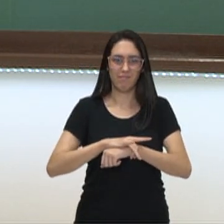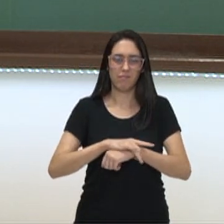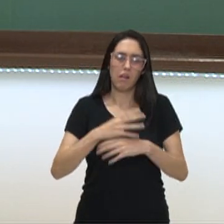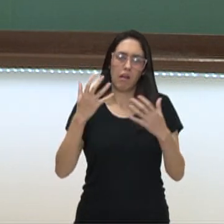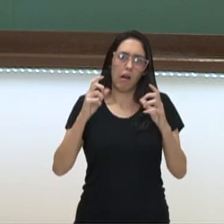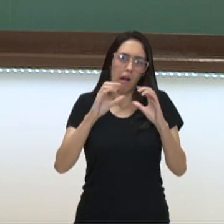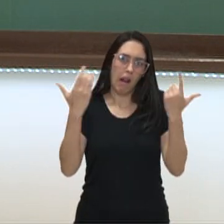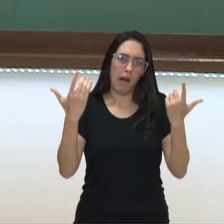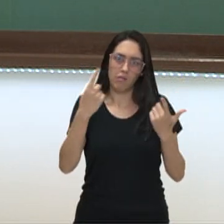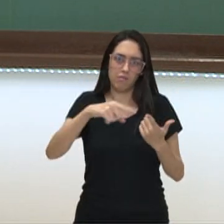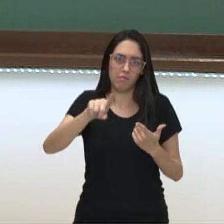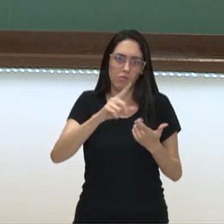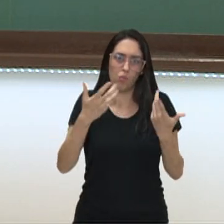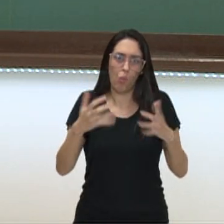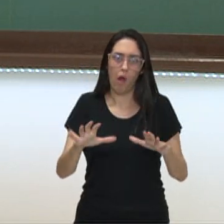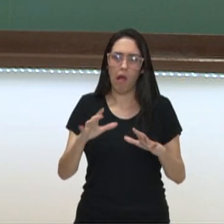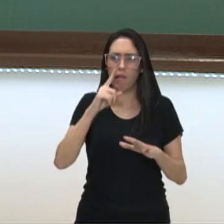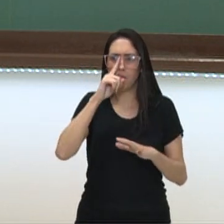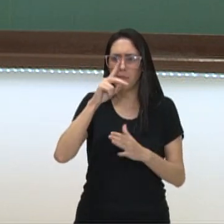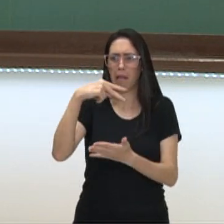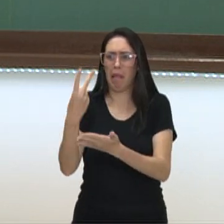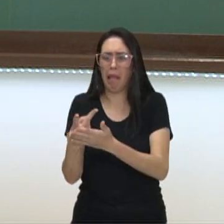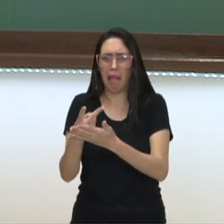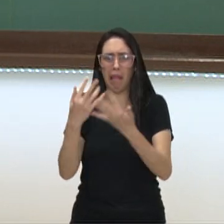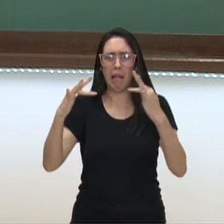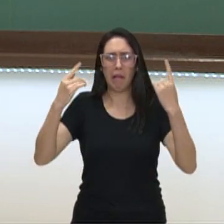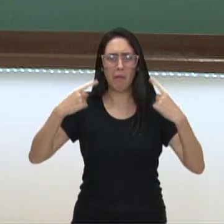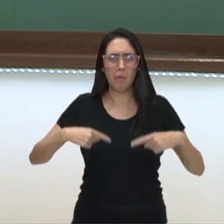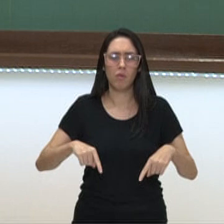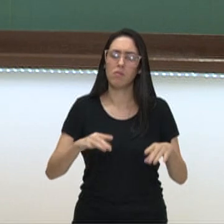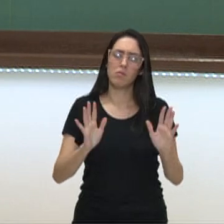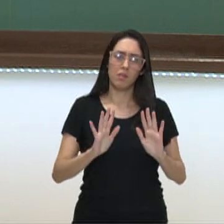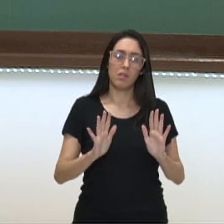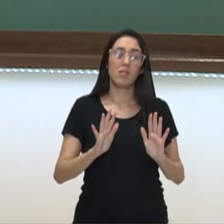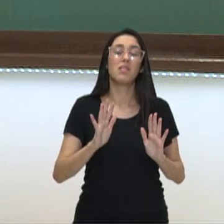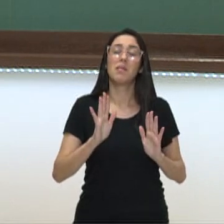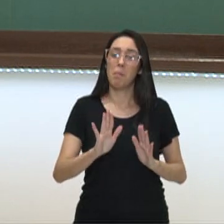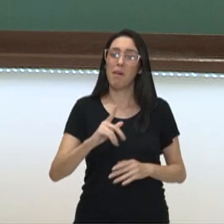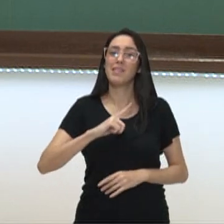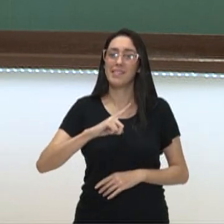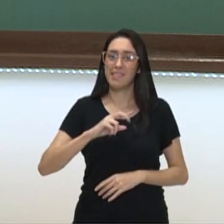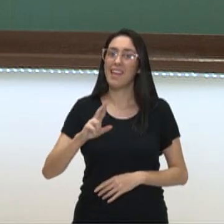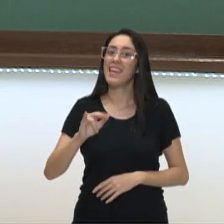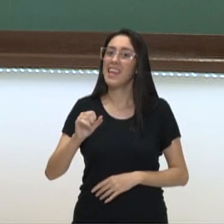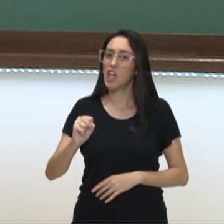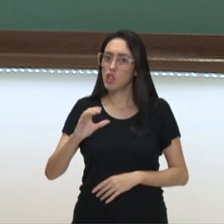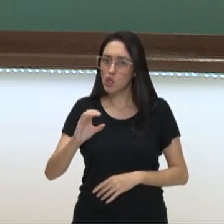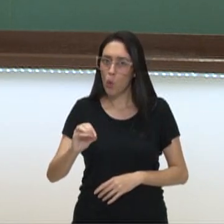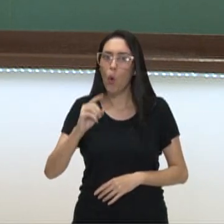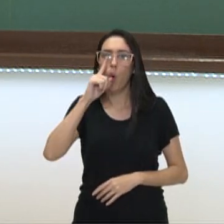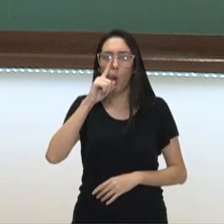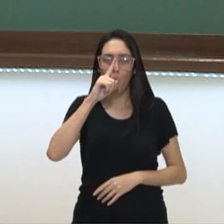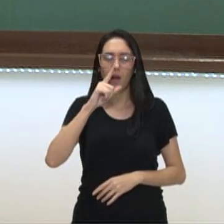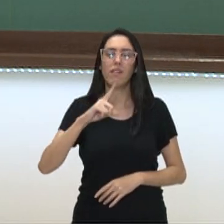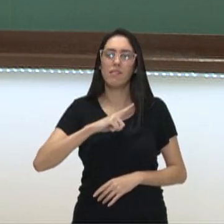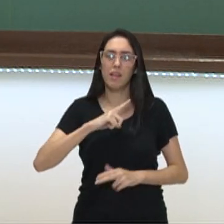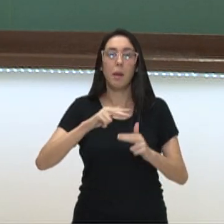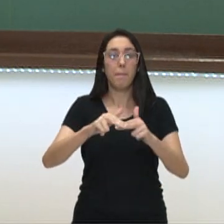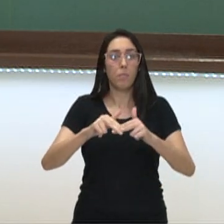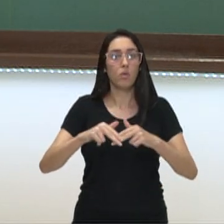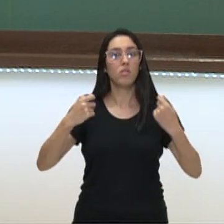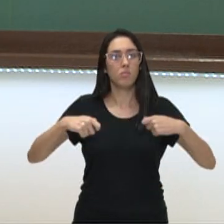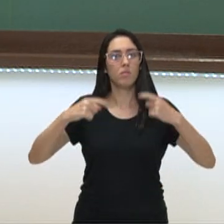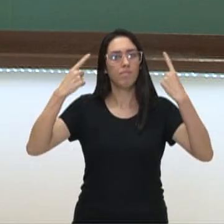mas o risco exige. Por isso, né, os equipamentos de segurança. E o praticante, ele tem